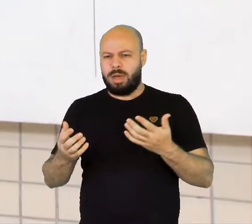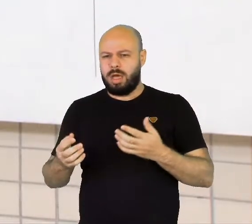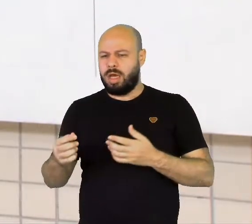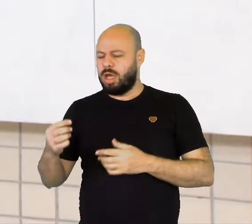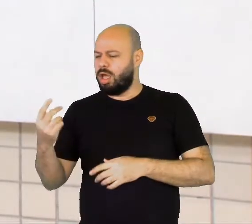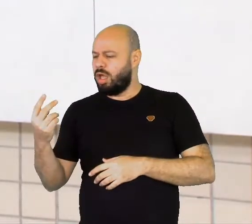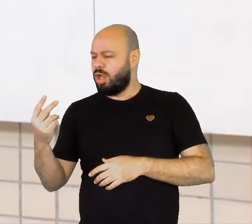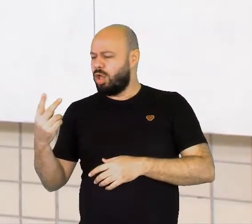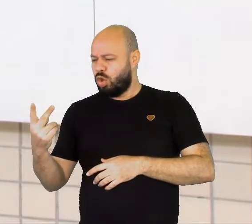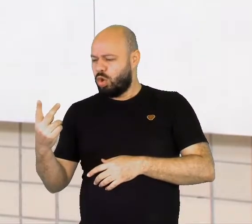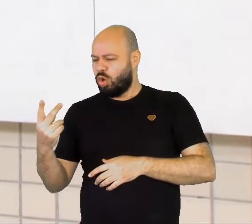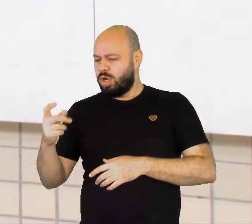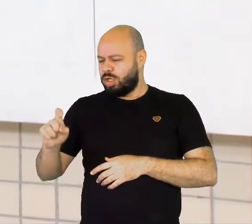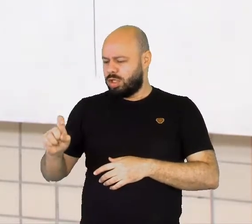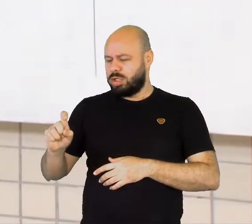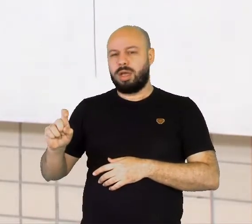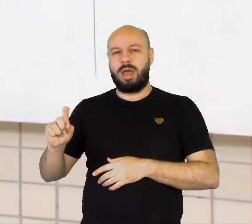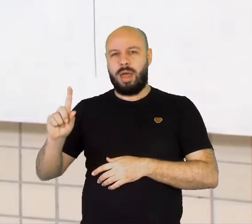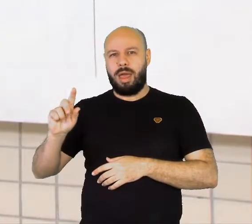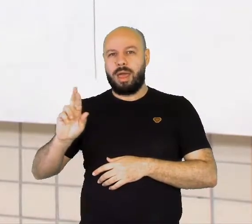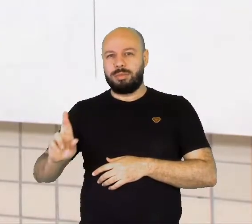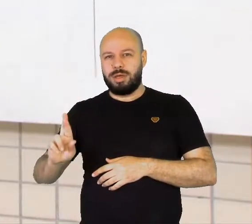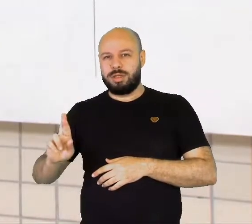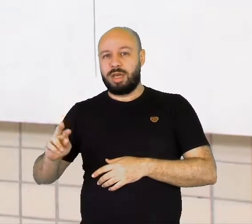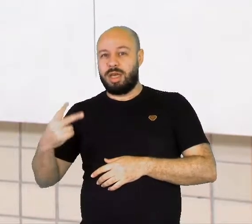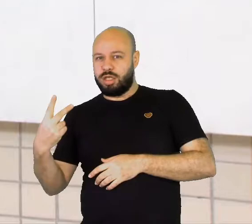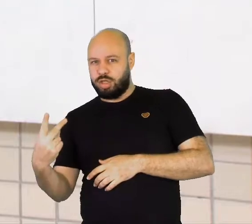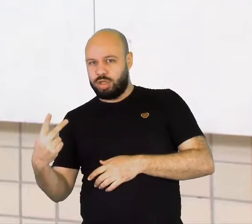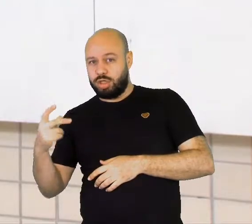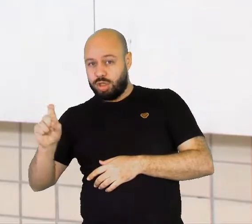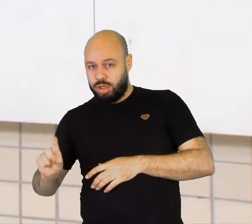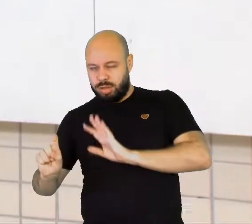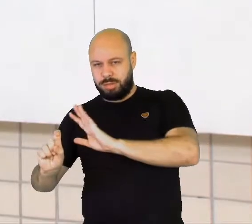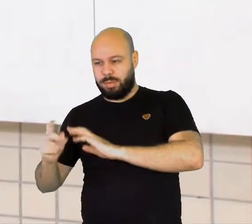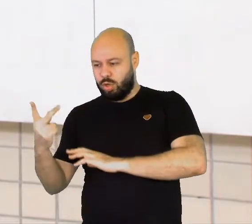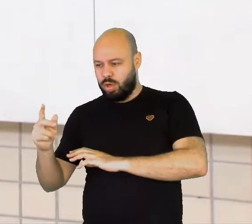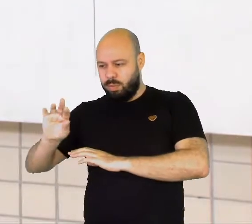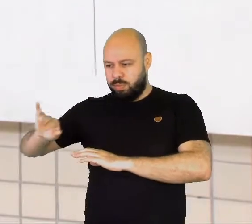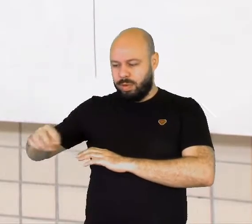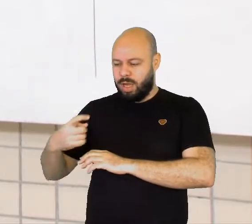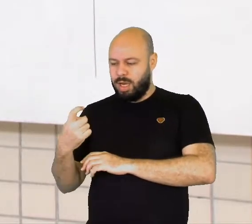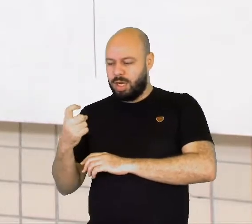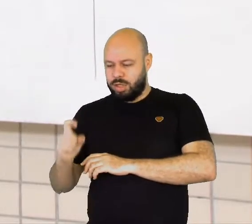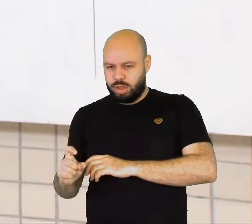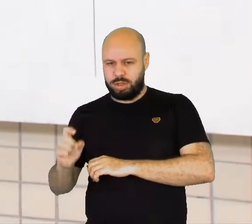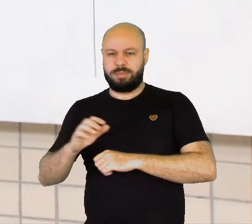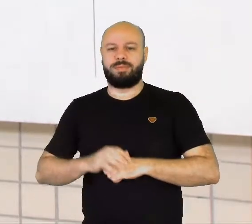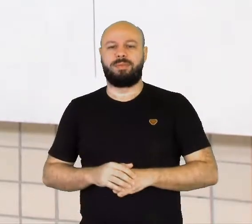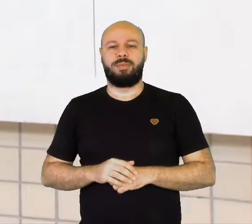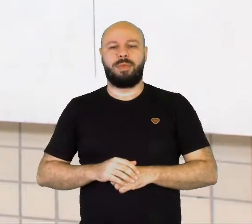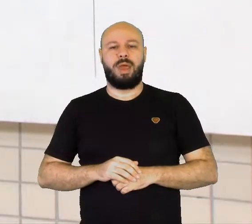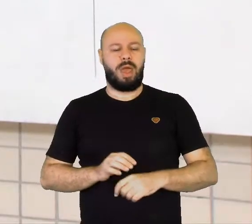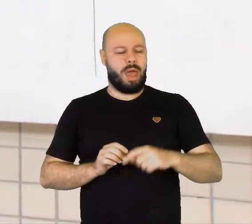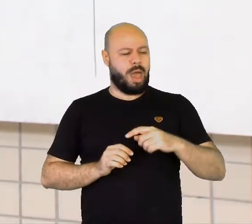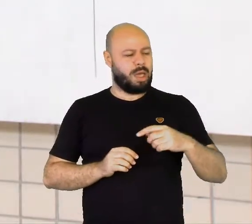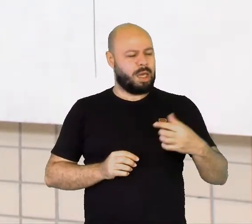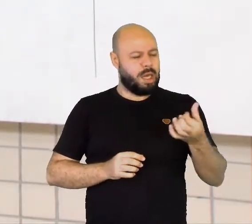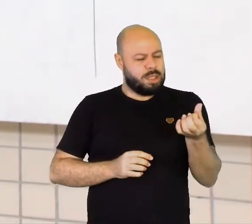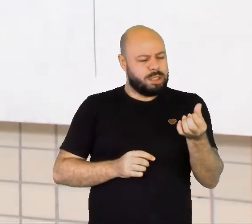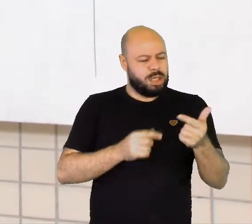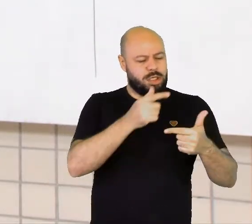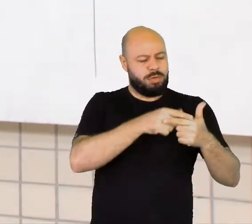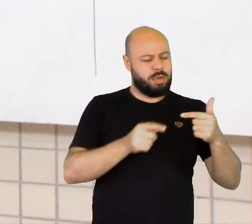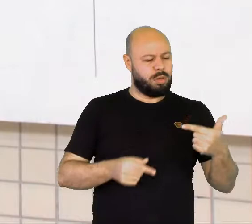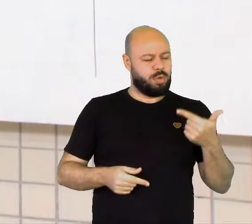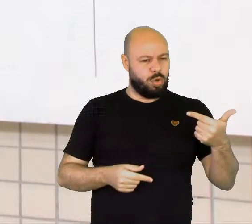continua igual, menos 6 dividido por 2, menos 3. Então, a solução desse nosso problema é qualquer